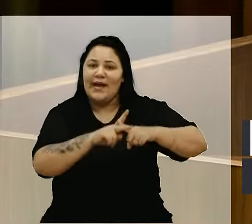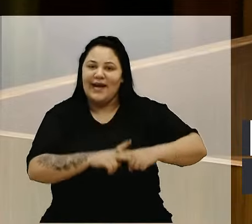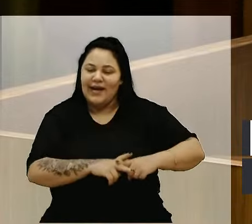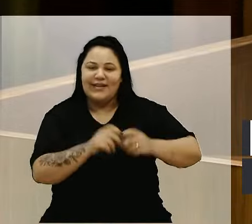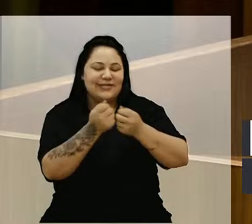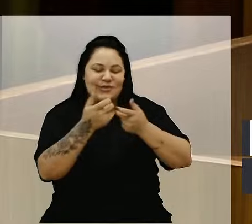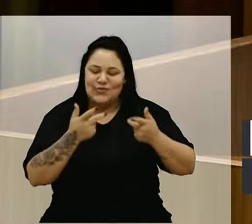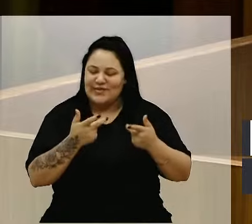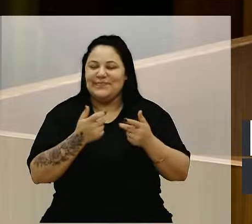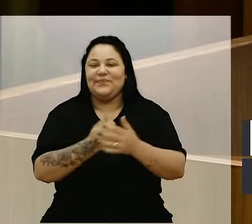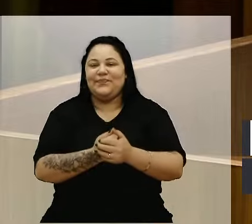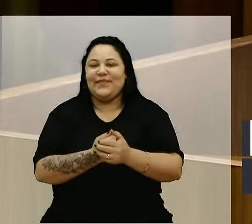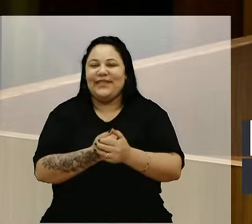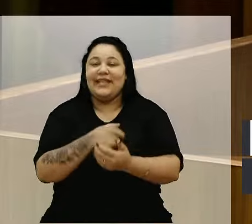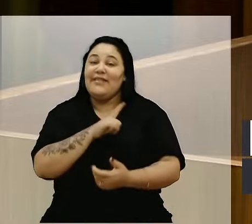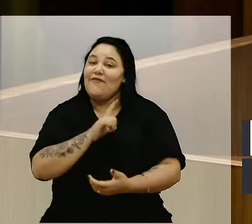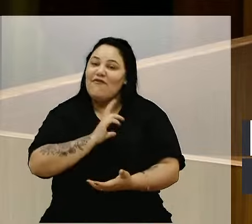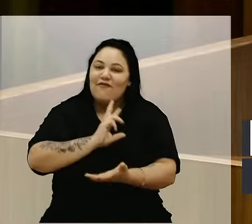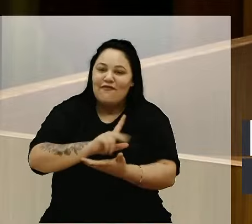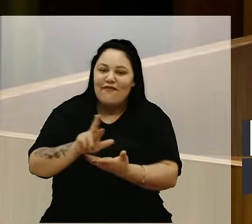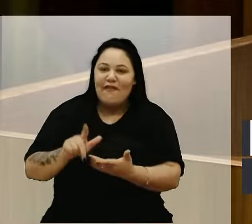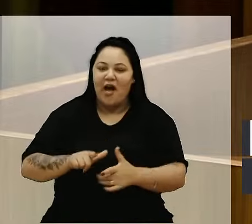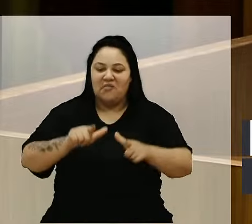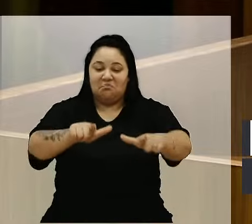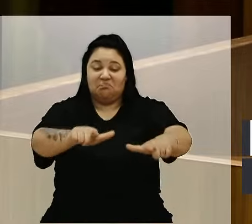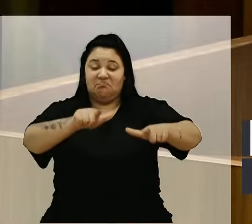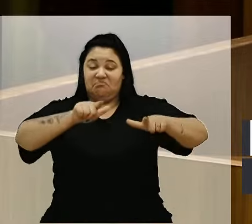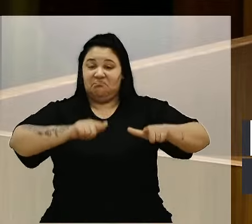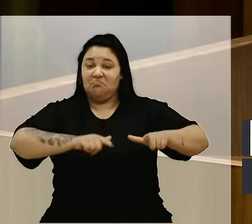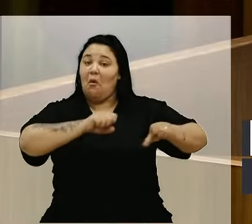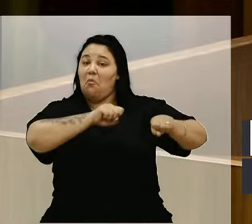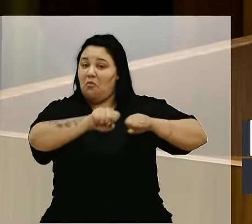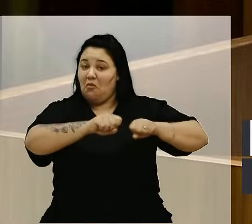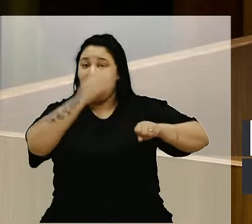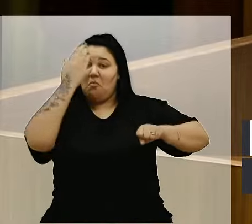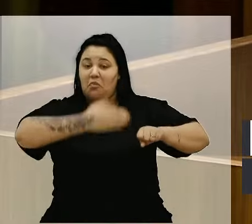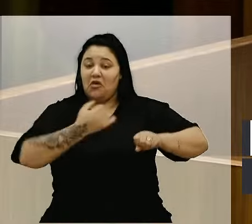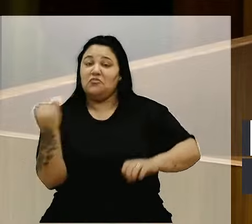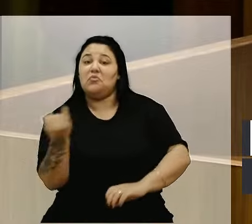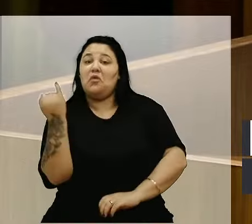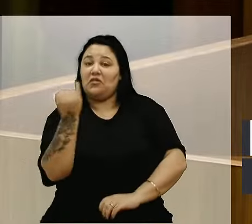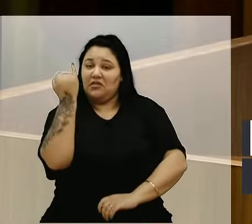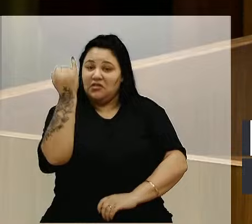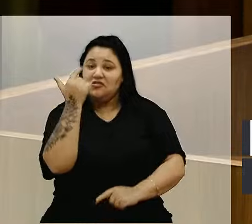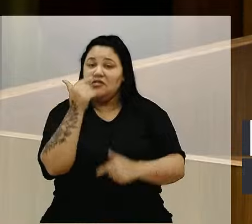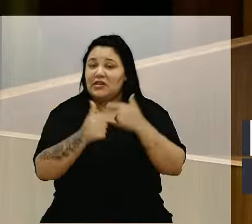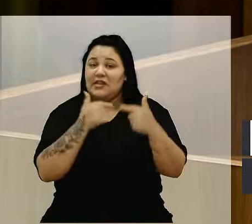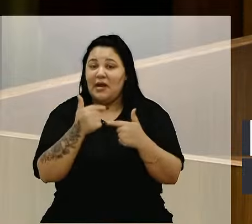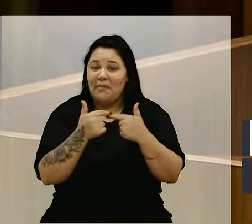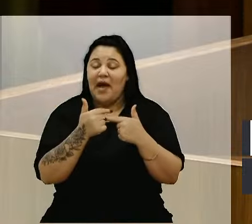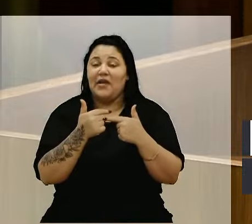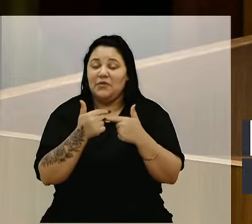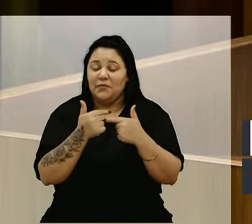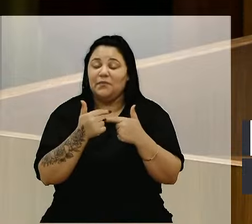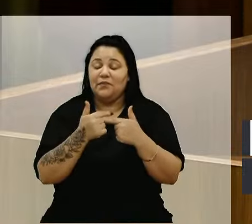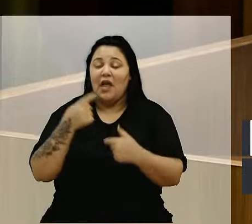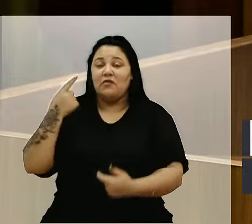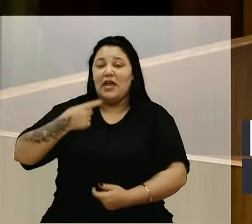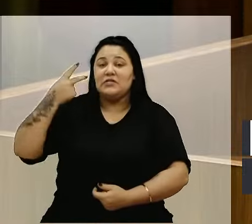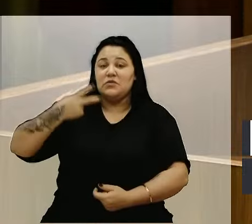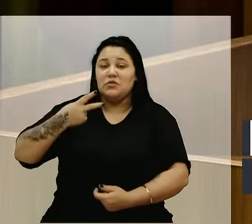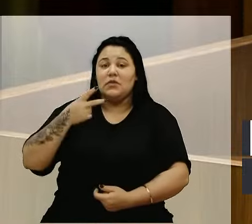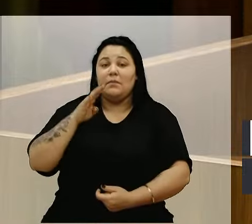outros, tendo diversos diplomas de relevantes serviços prestados, principalmente ao 12º